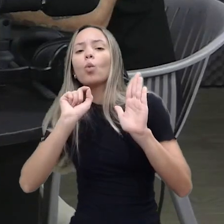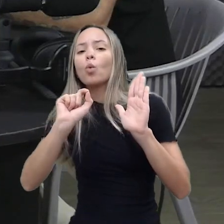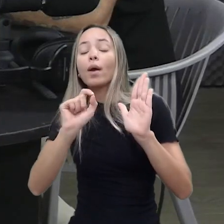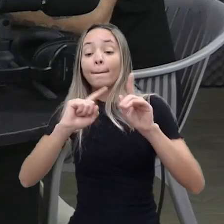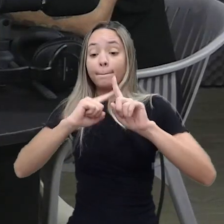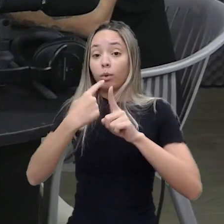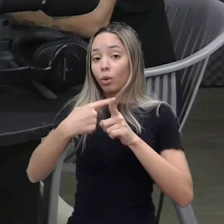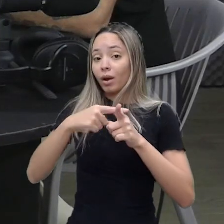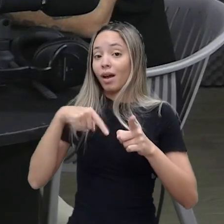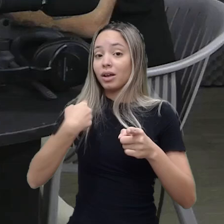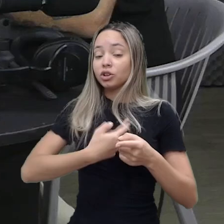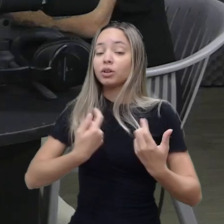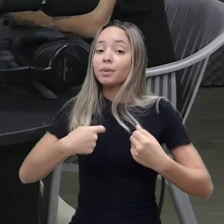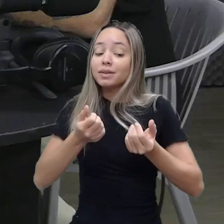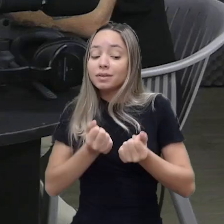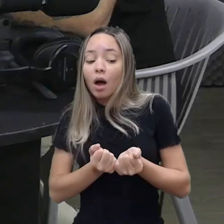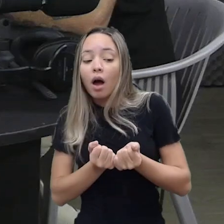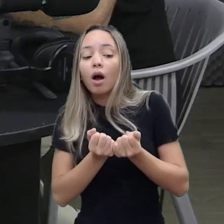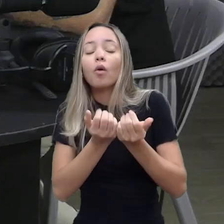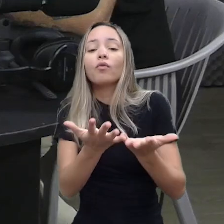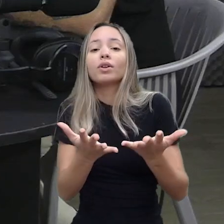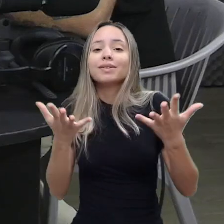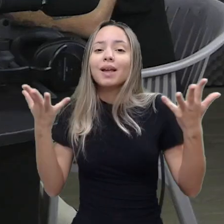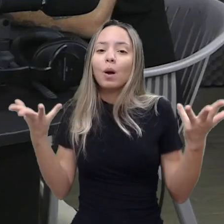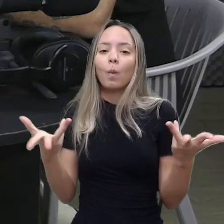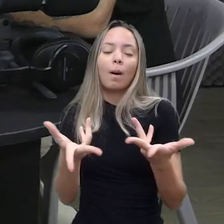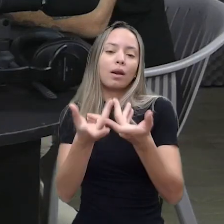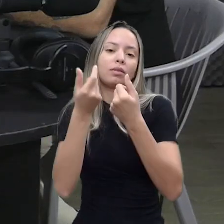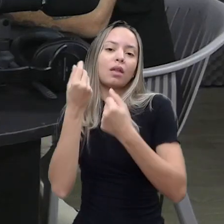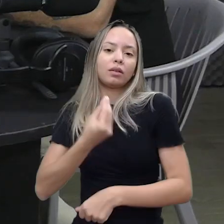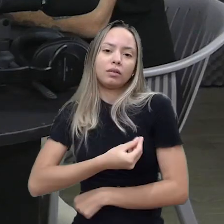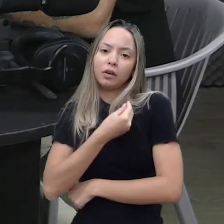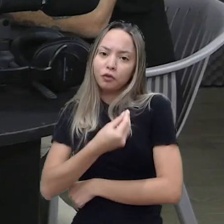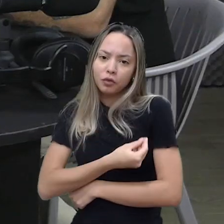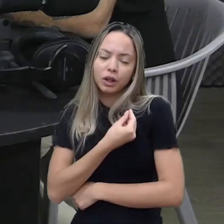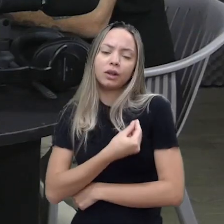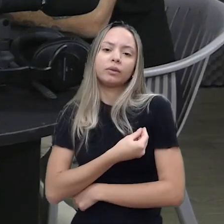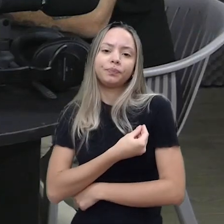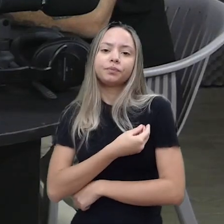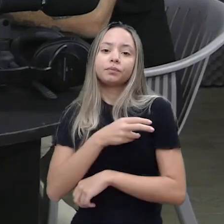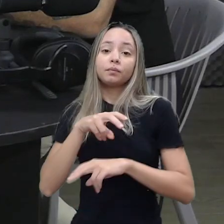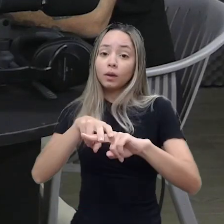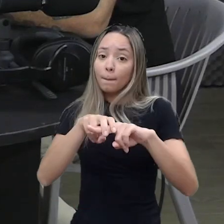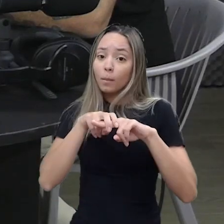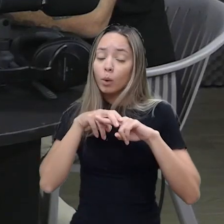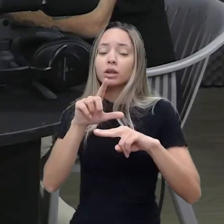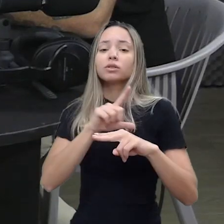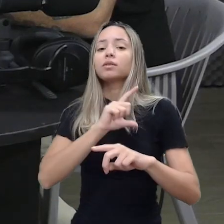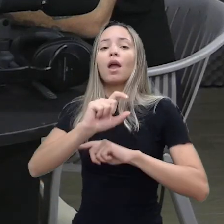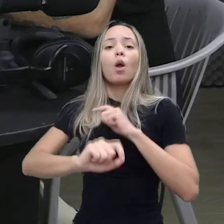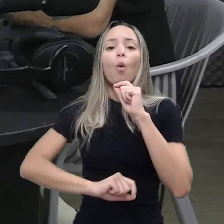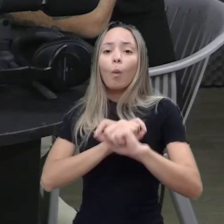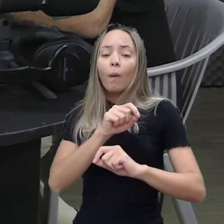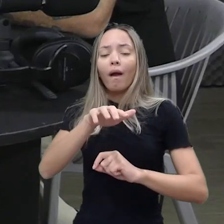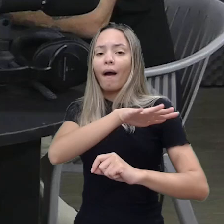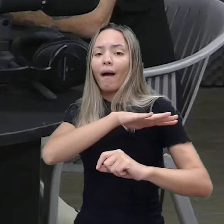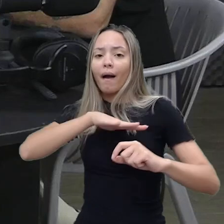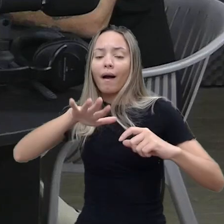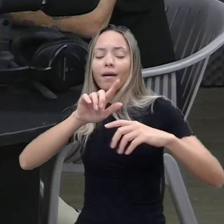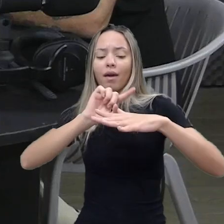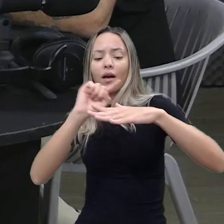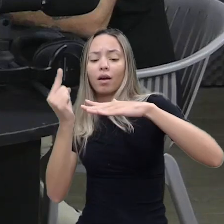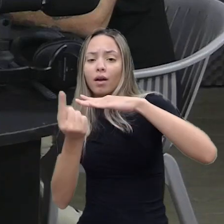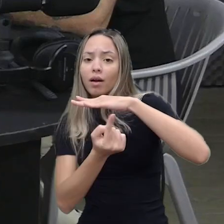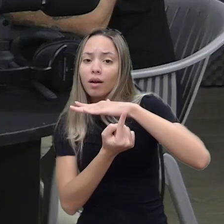de vida, né, aos nossos filhos, e aí isso passa por questões clínicas, né, de saúde, passa